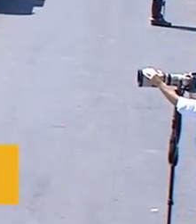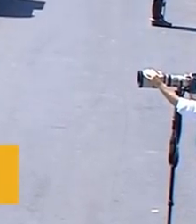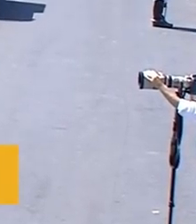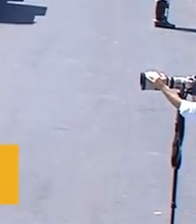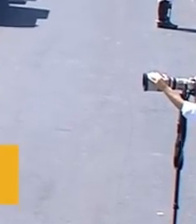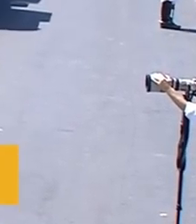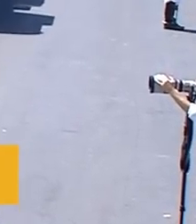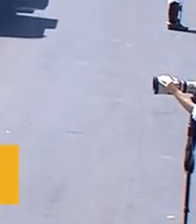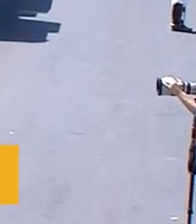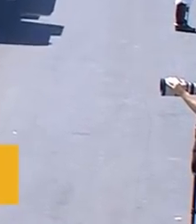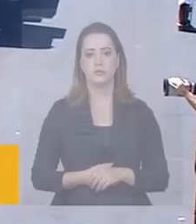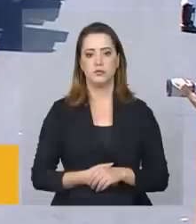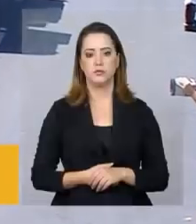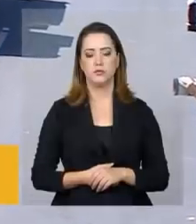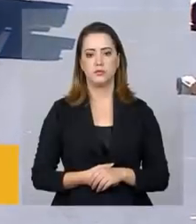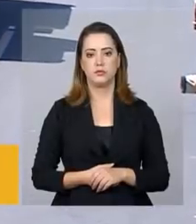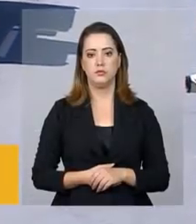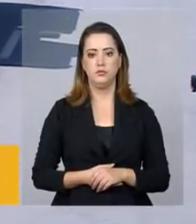Auto tanque.